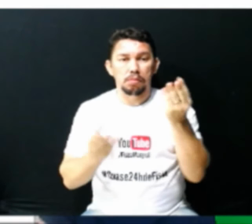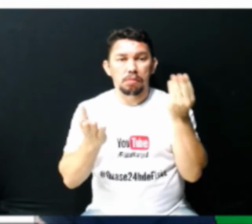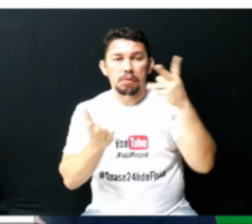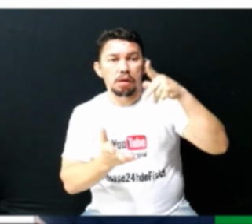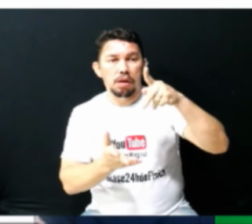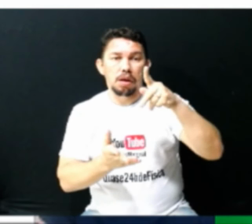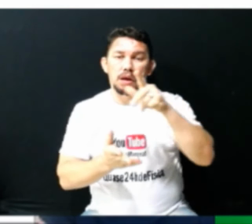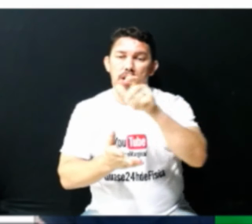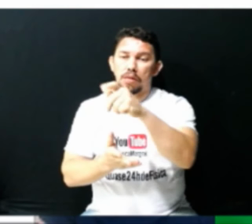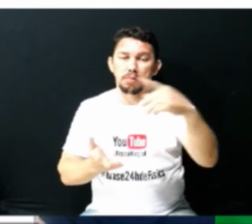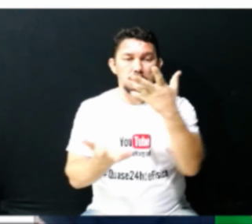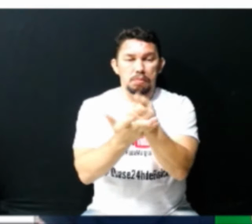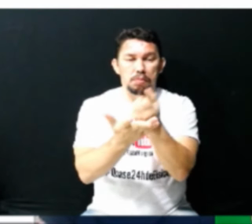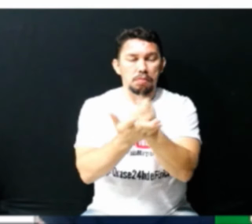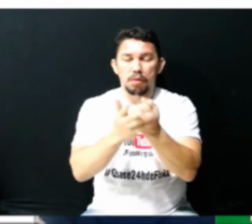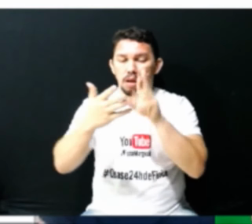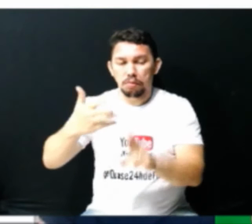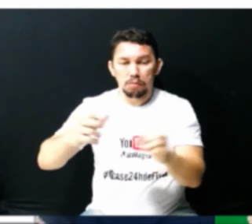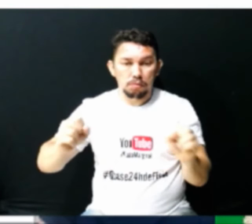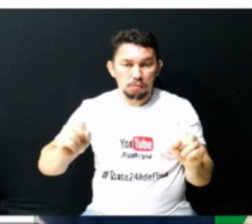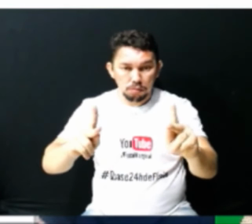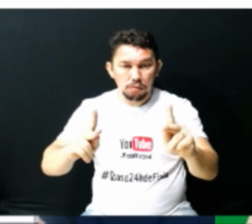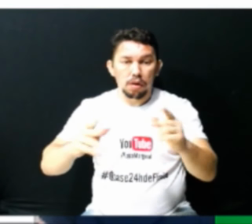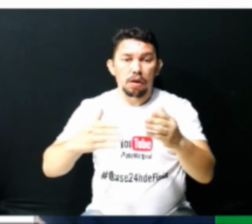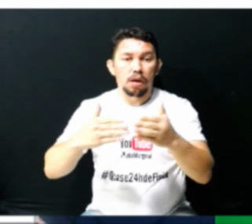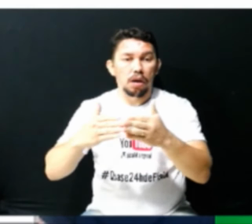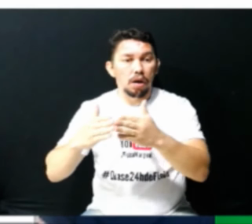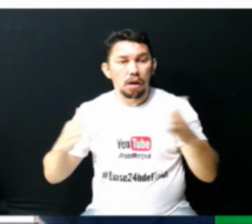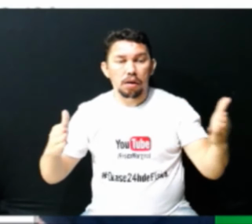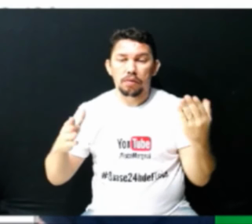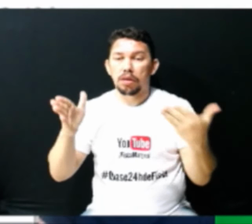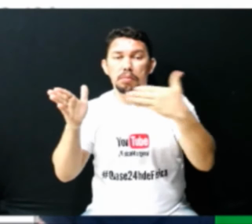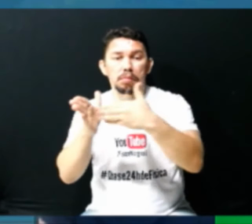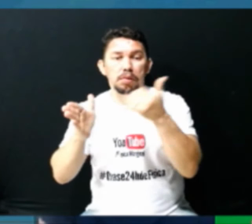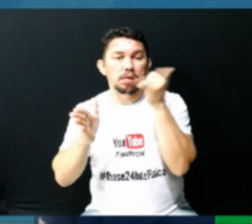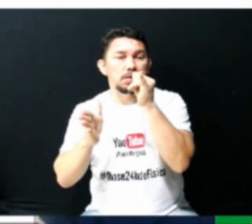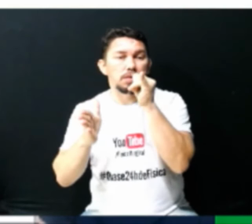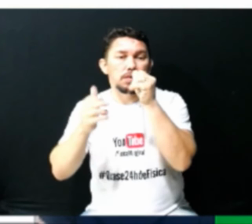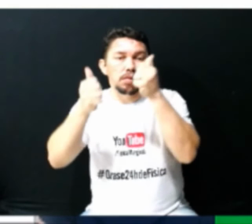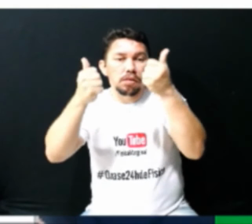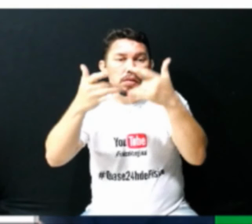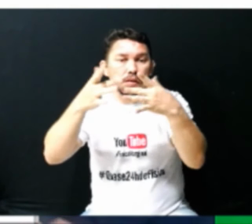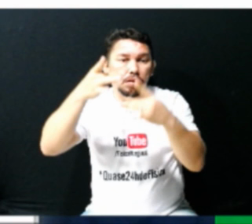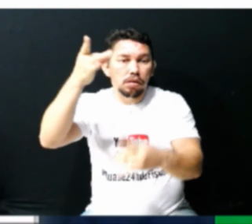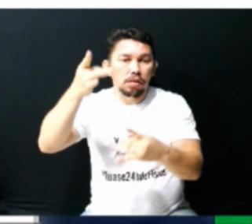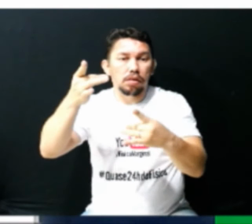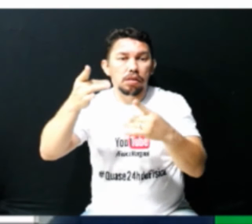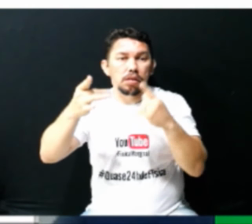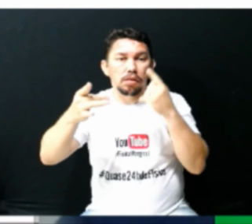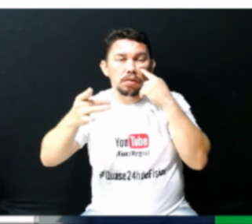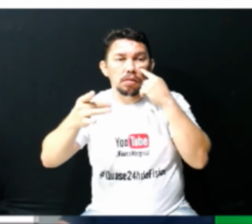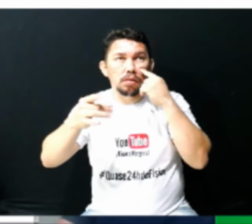ver a resolução, eu vou avançar para a parte de eletricidade e vou puxar aqui um aplicativo do FET que eu